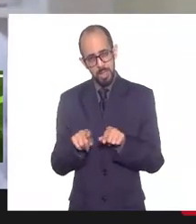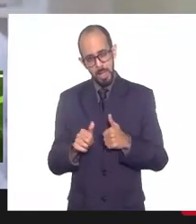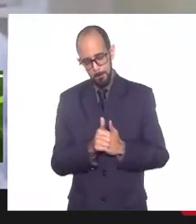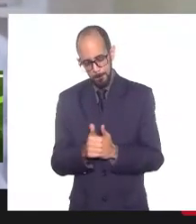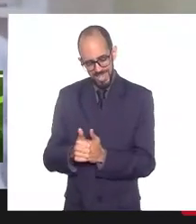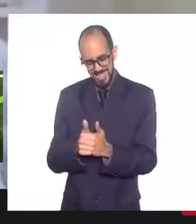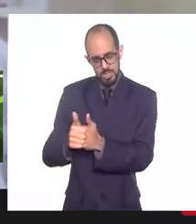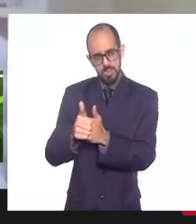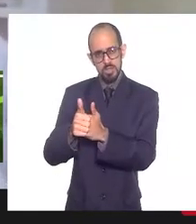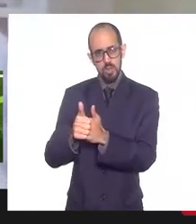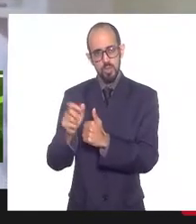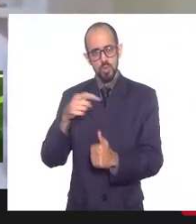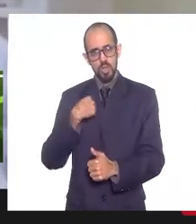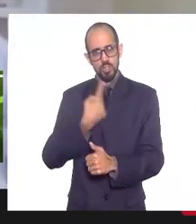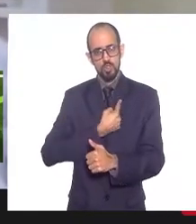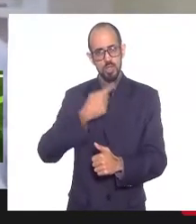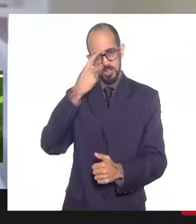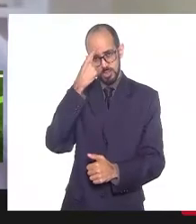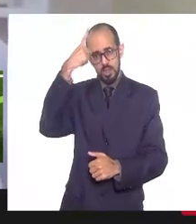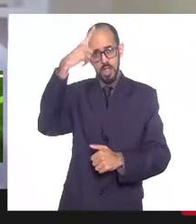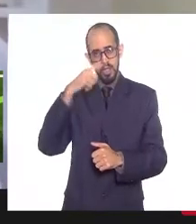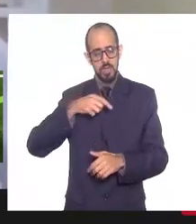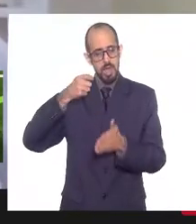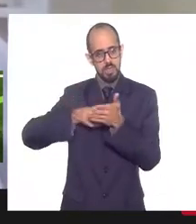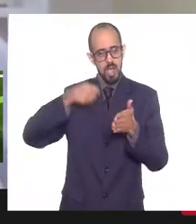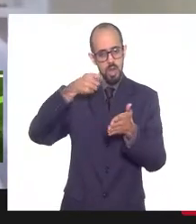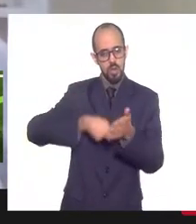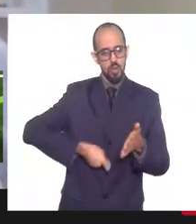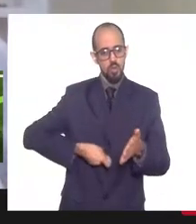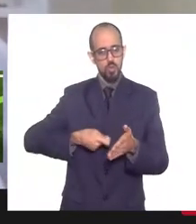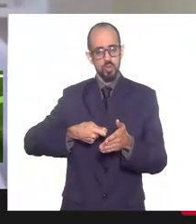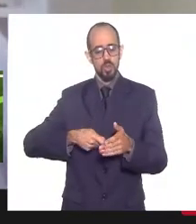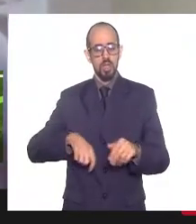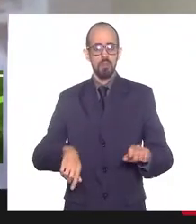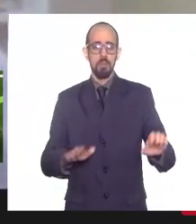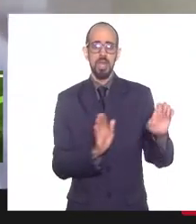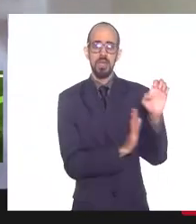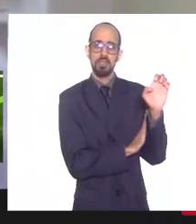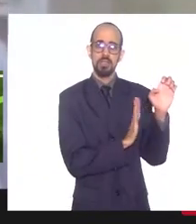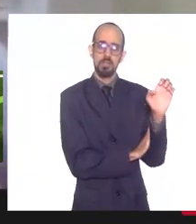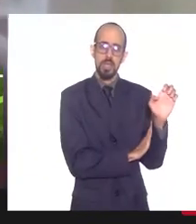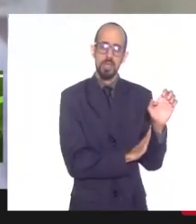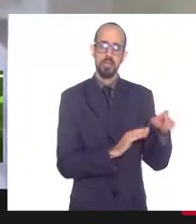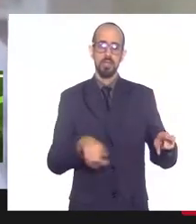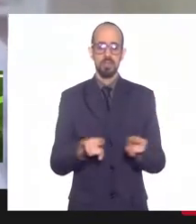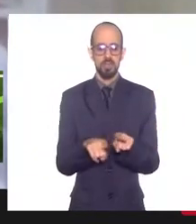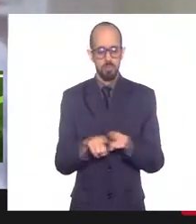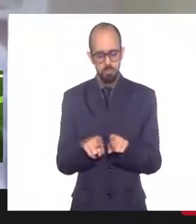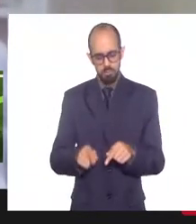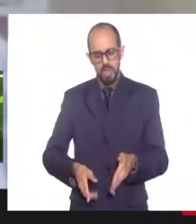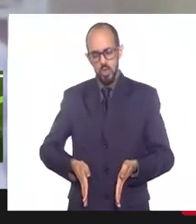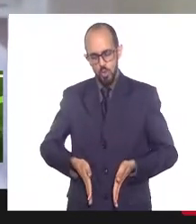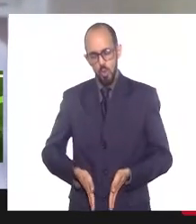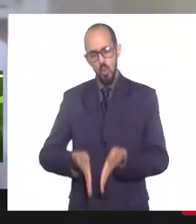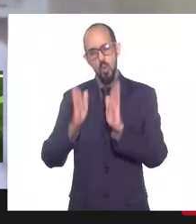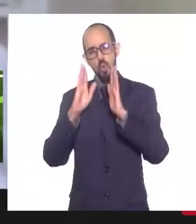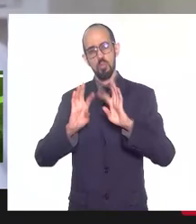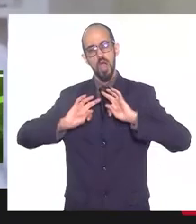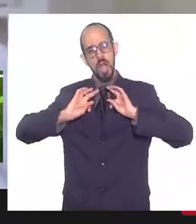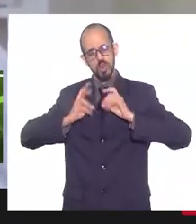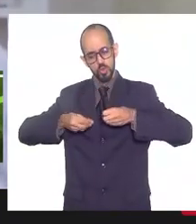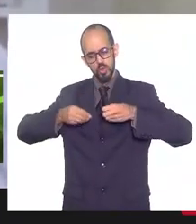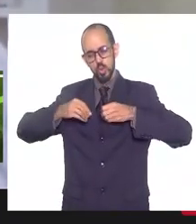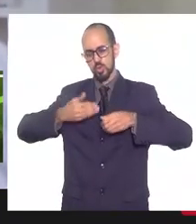nossos ideais na luta antirracista pela esquerda e no rumo a extermínio de toda e